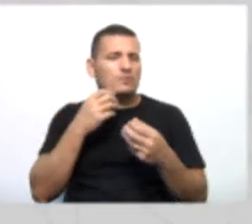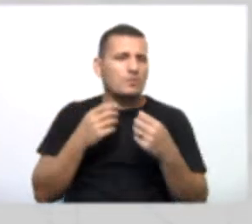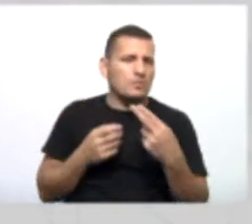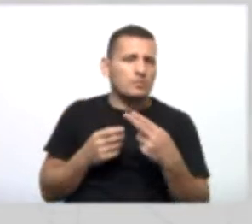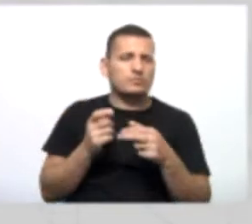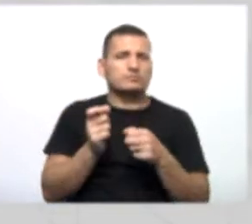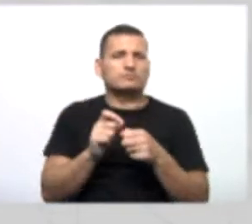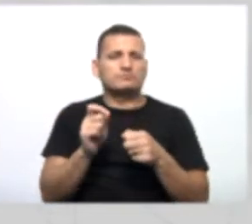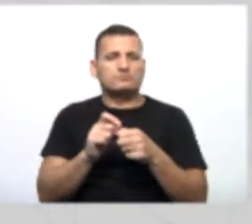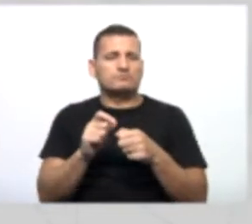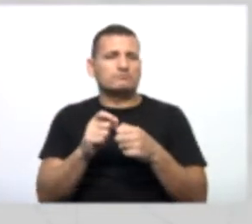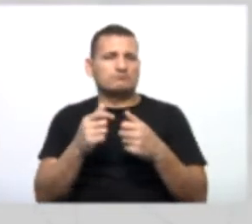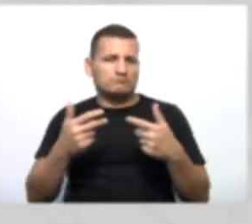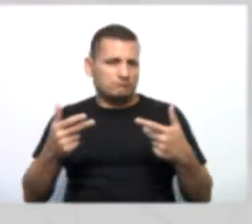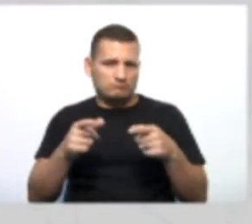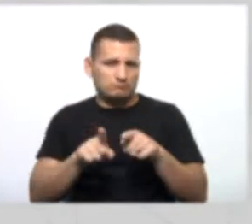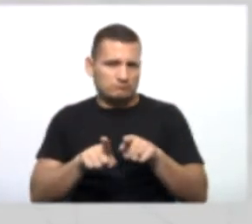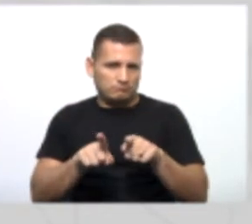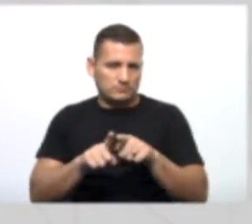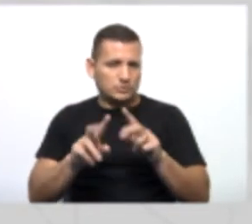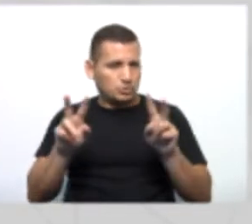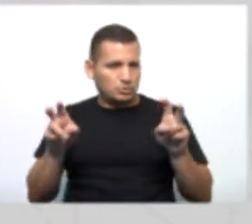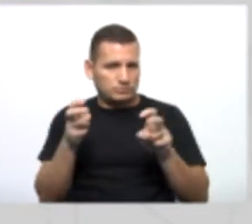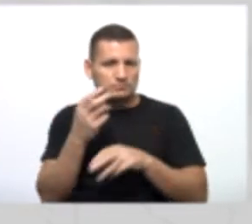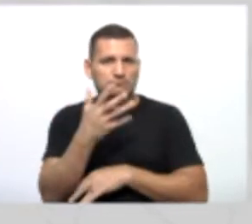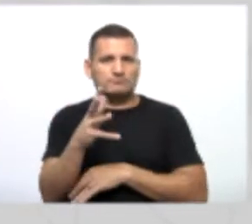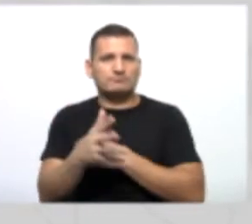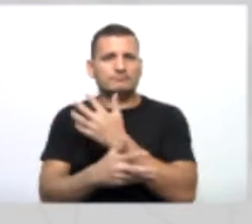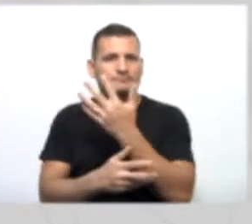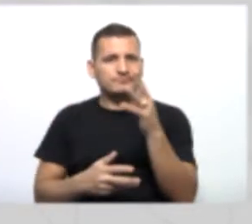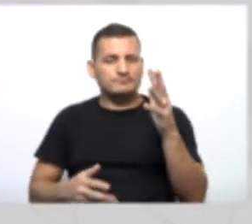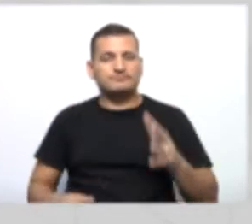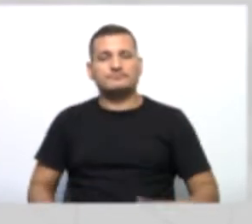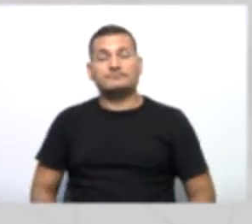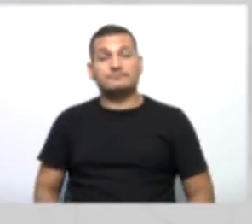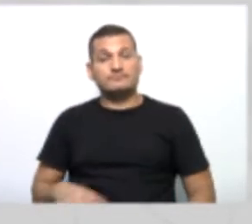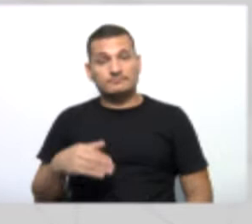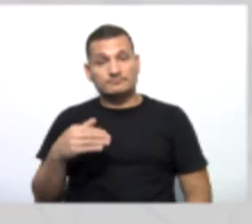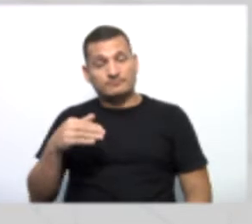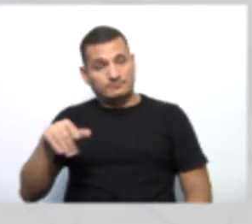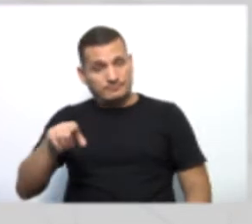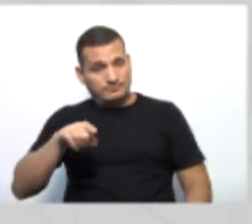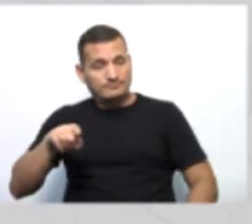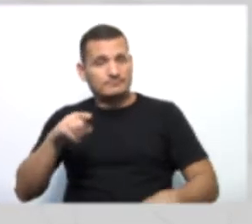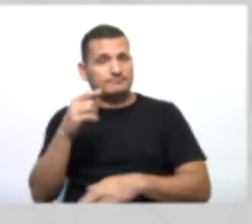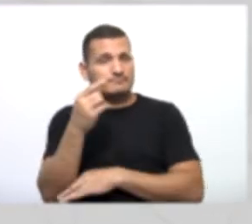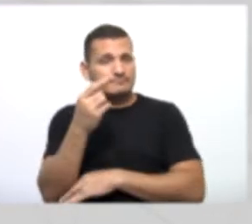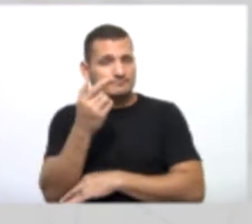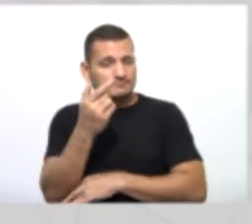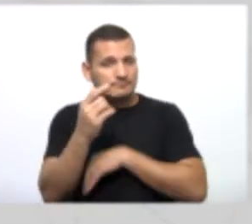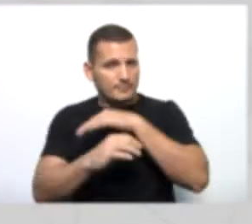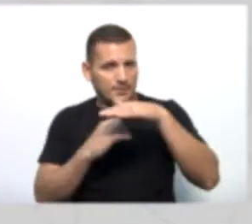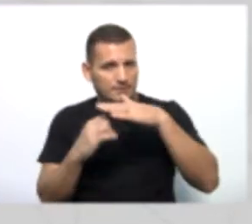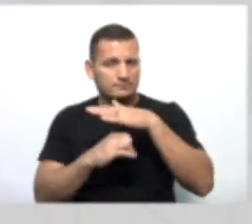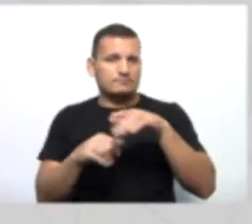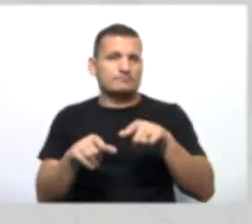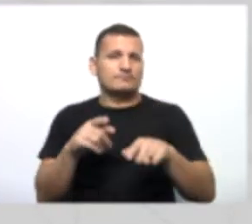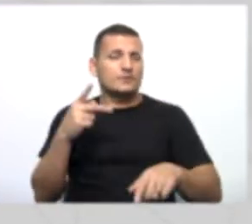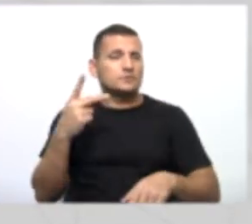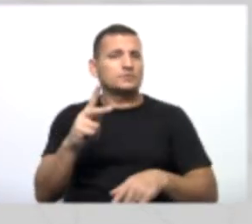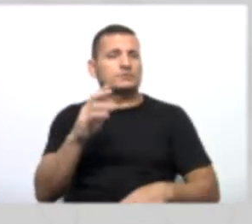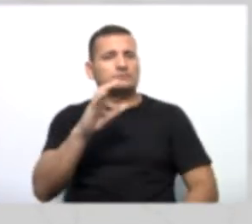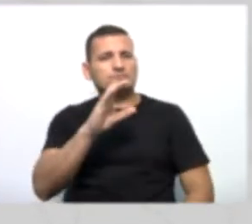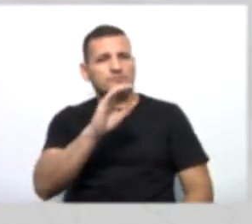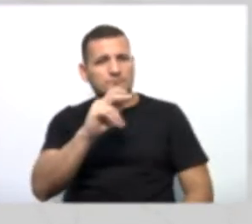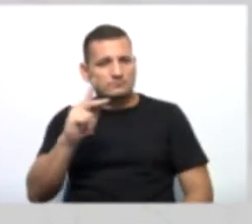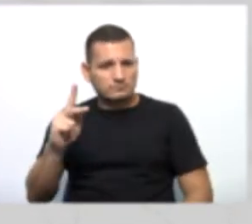refere às questões ambientais, tá bom? Então, essas empresas, inclusive a sua cooperativa, a cooperativa que você está